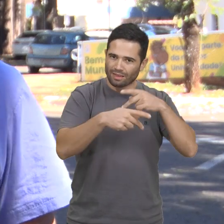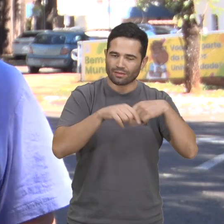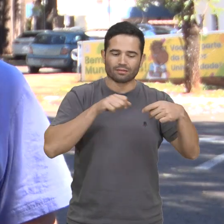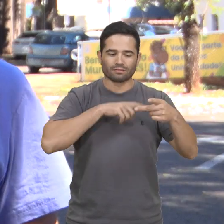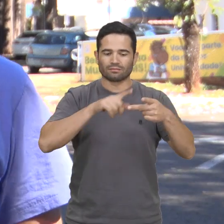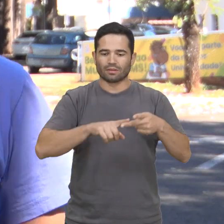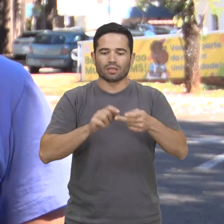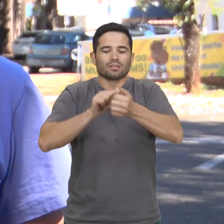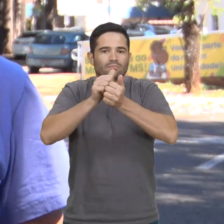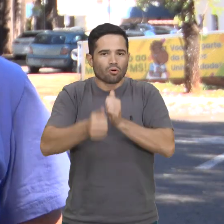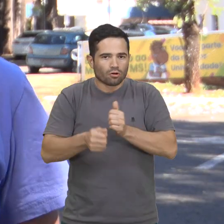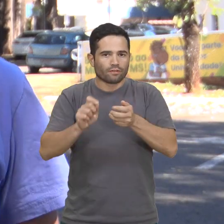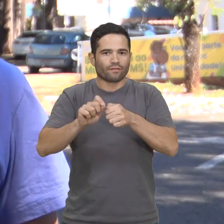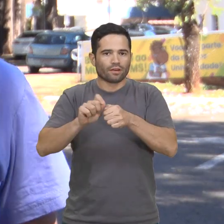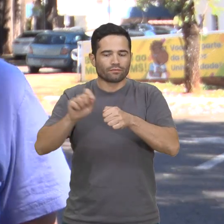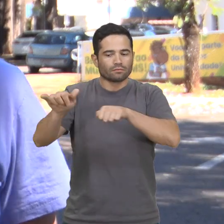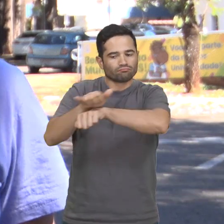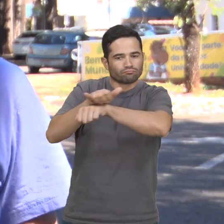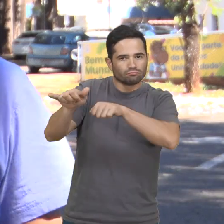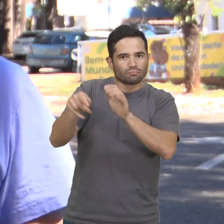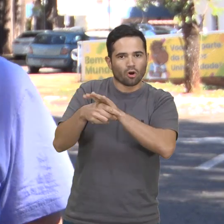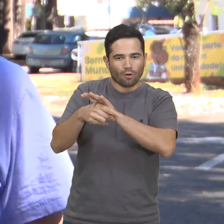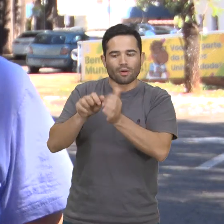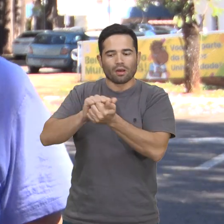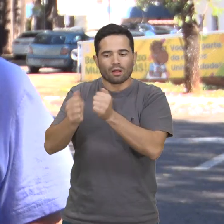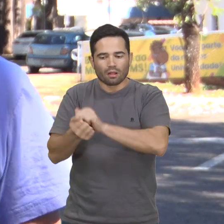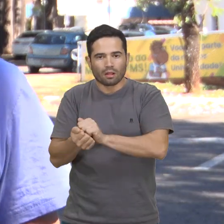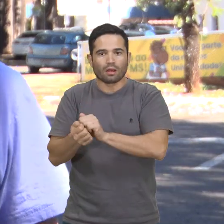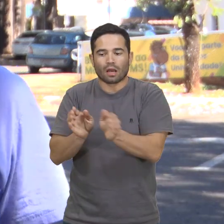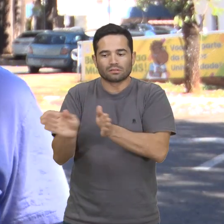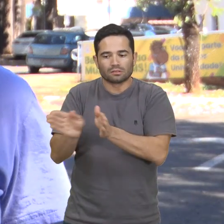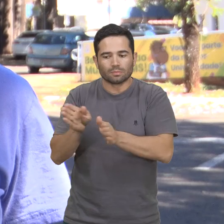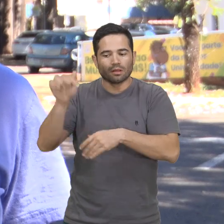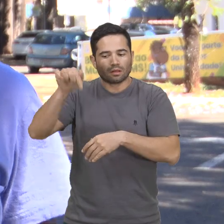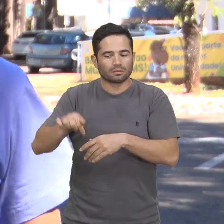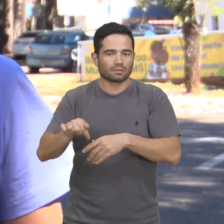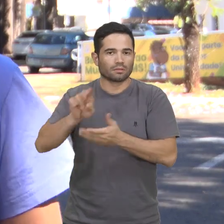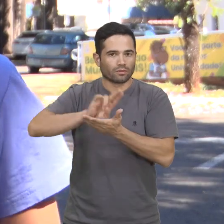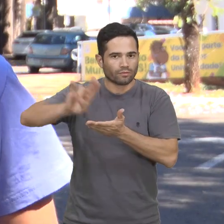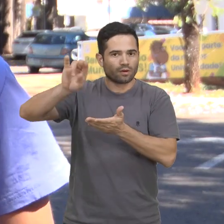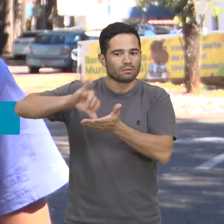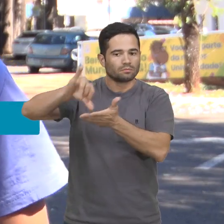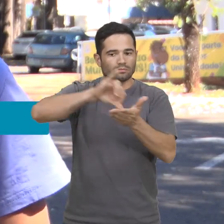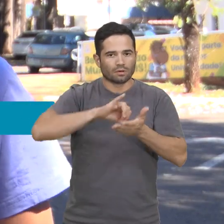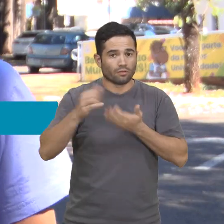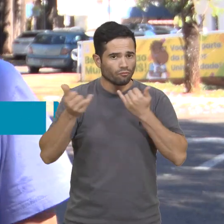espaços esportivos e realizadas adequações de acessibilidade na cidade universitária